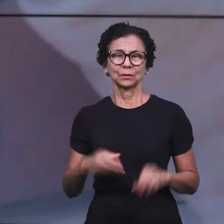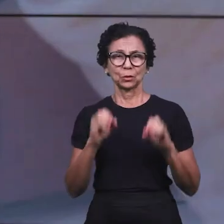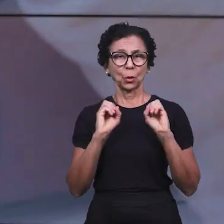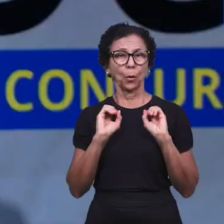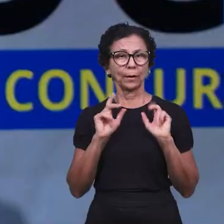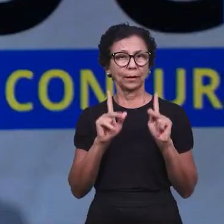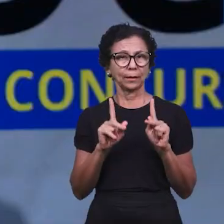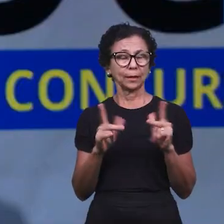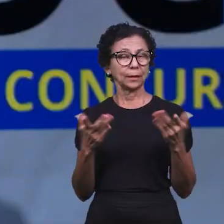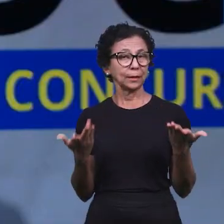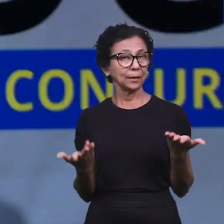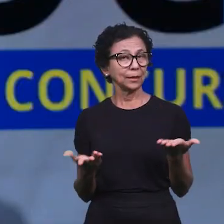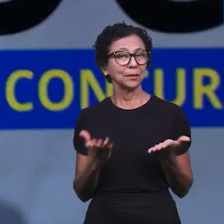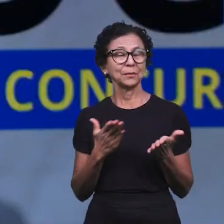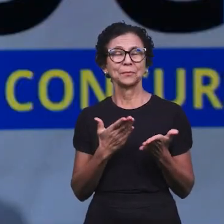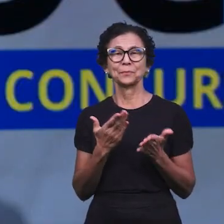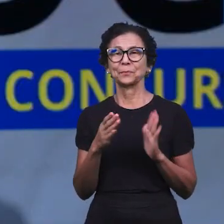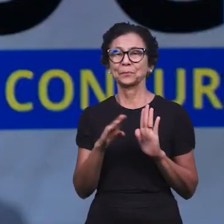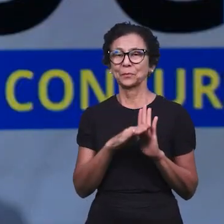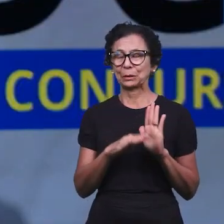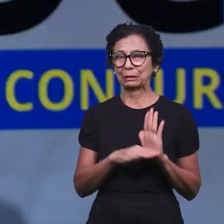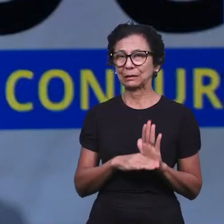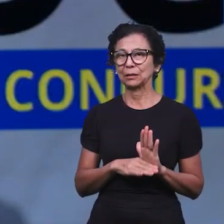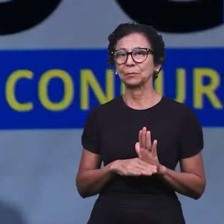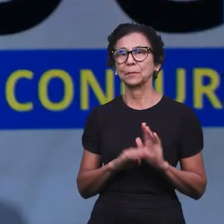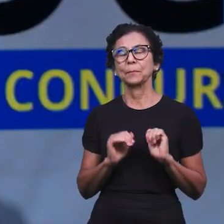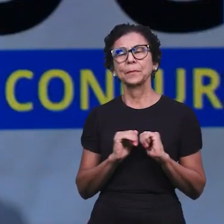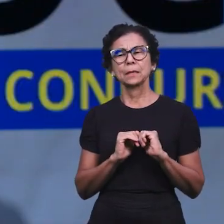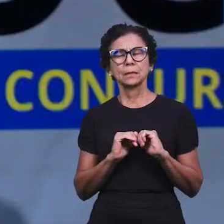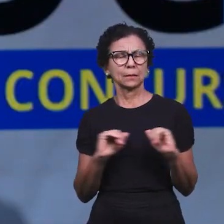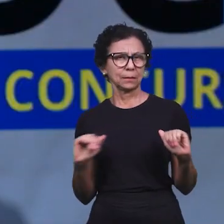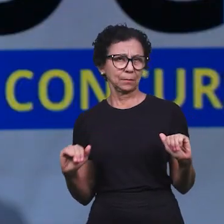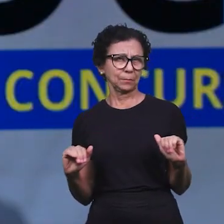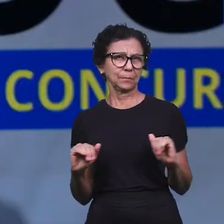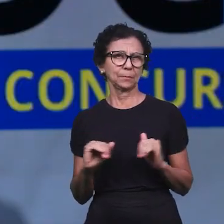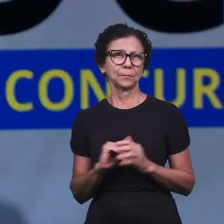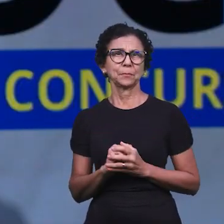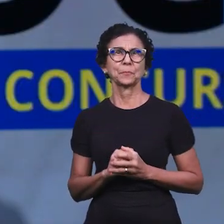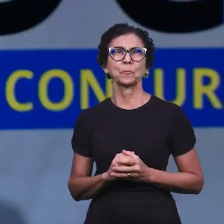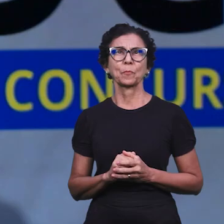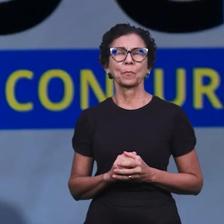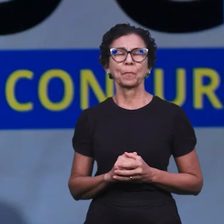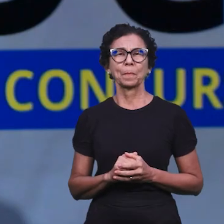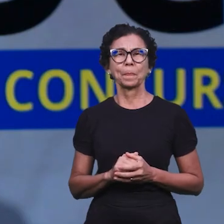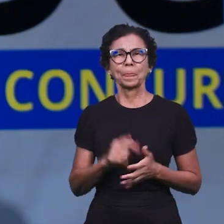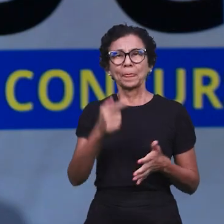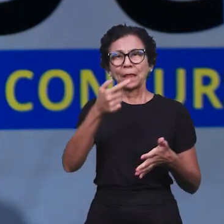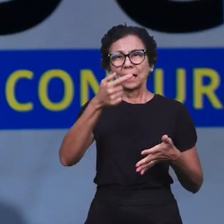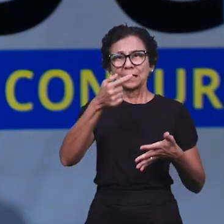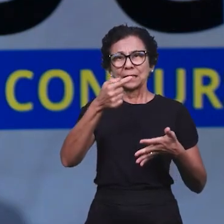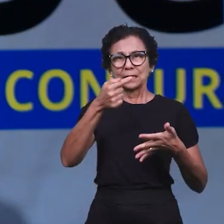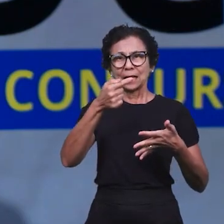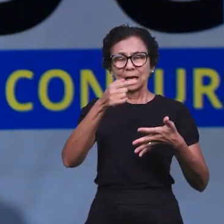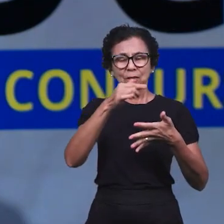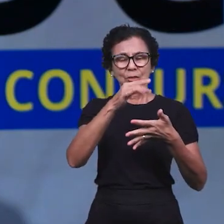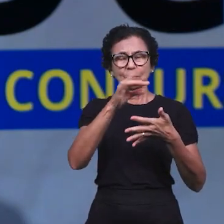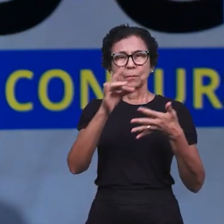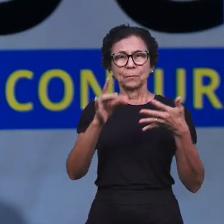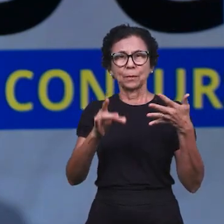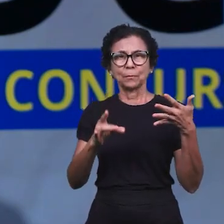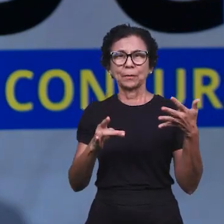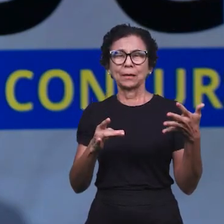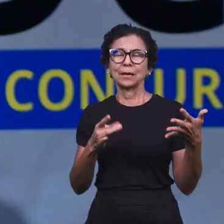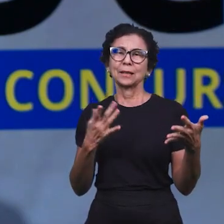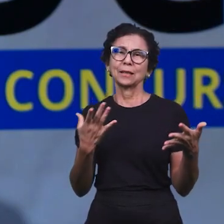E no programa de hoje, eu separei aqui 7 erros que geralmente acontecem